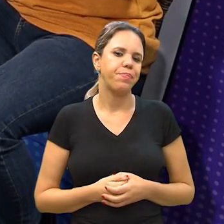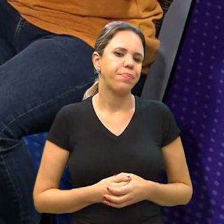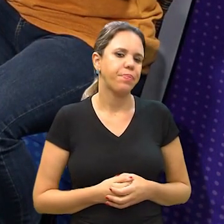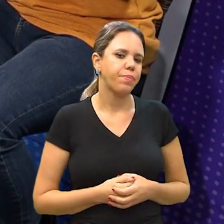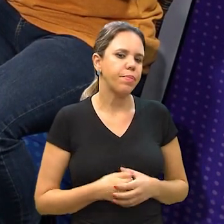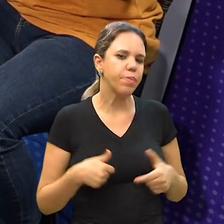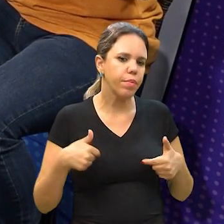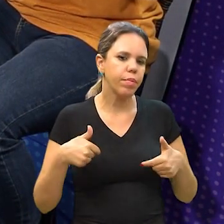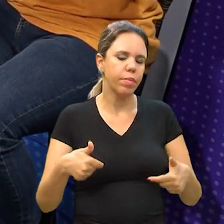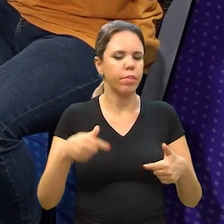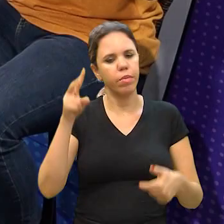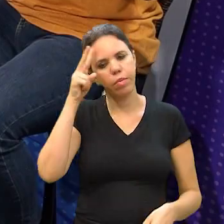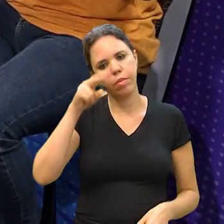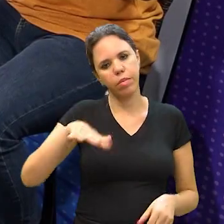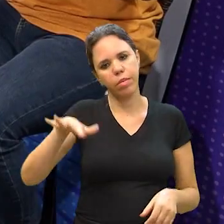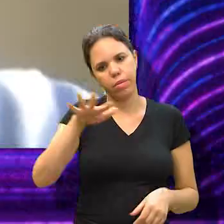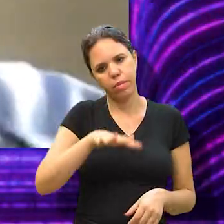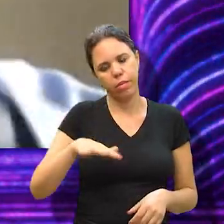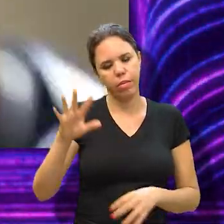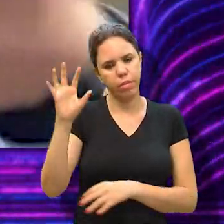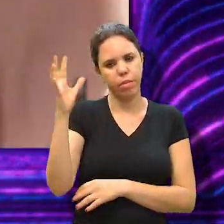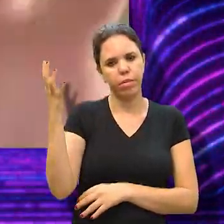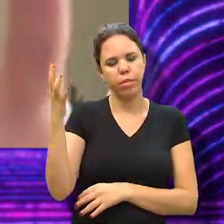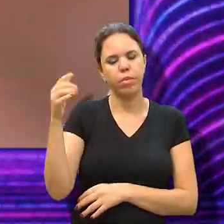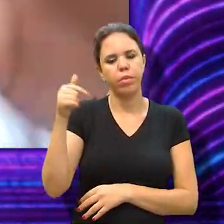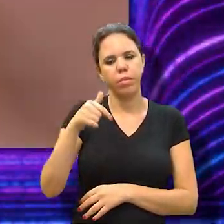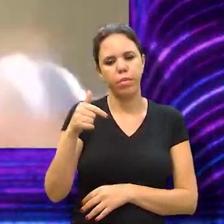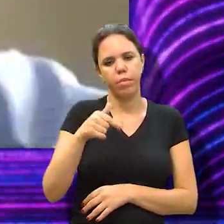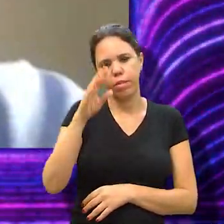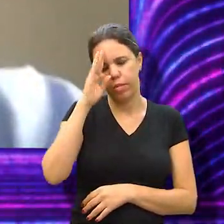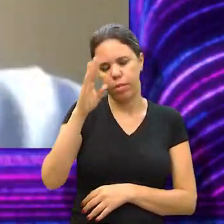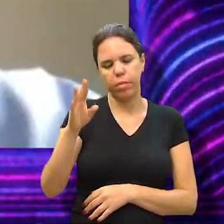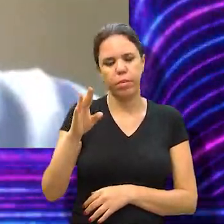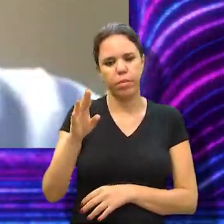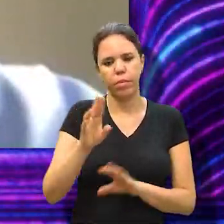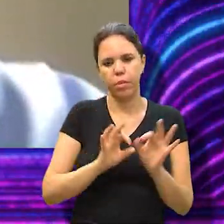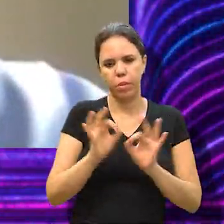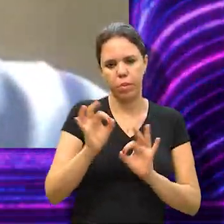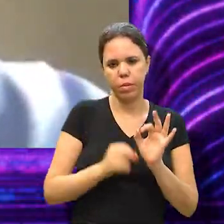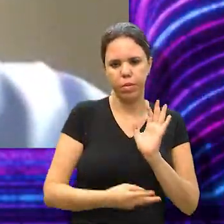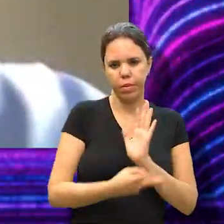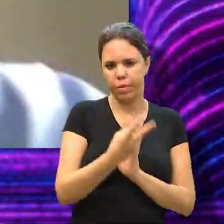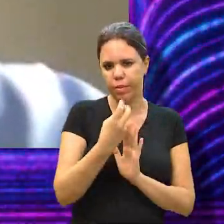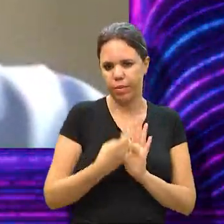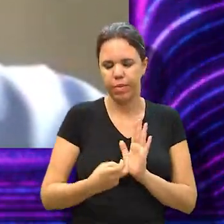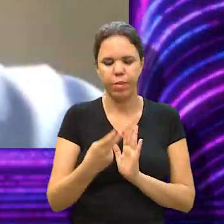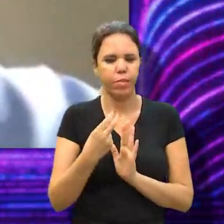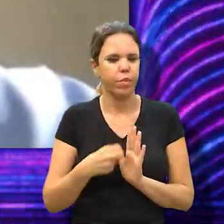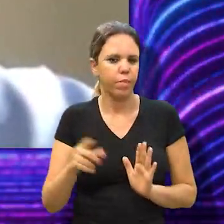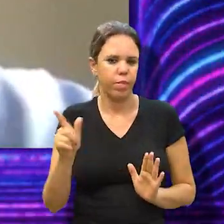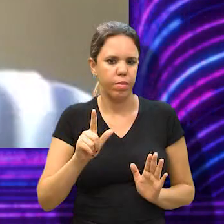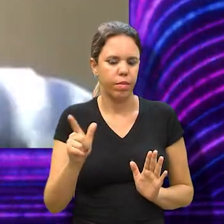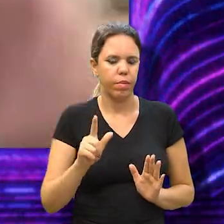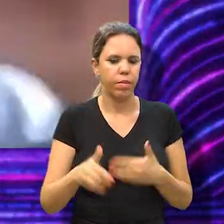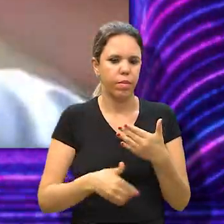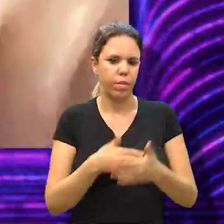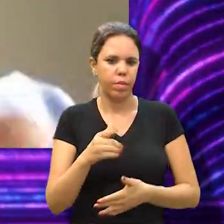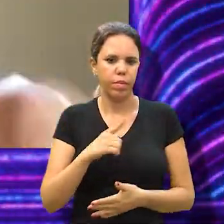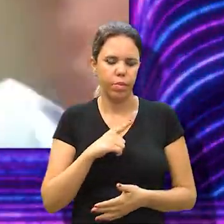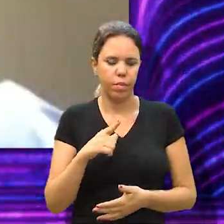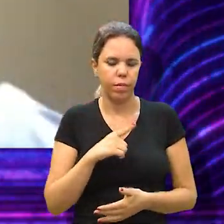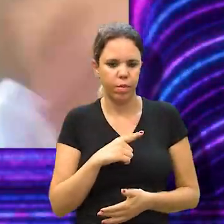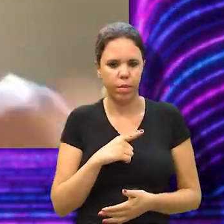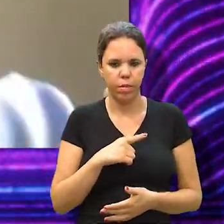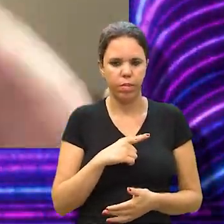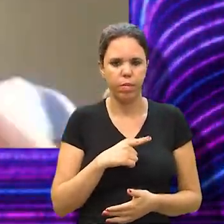o arco de todas essas histórias e a árvore da história, eu tenho ela toda desenhada, né? E, obviamente, à medida